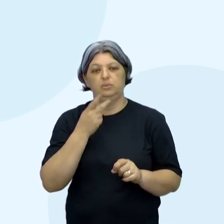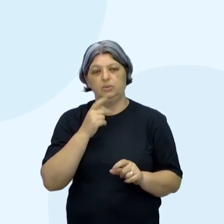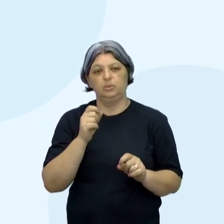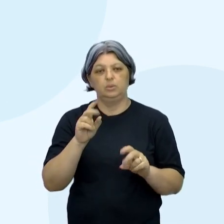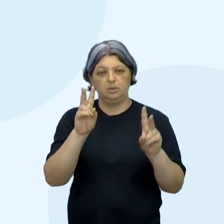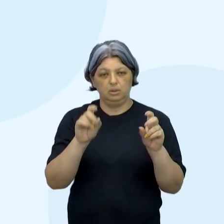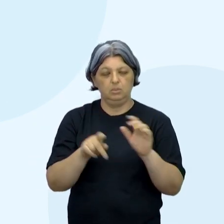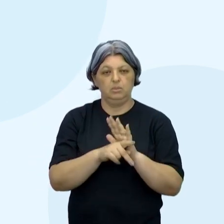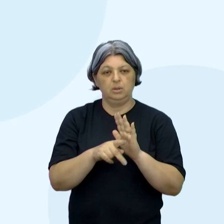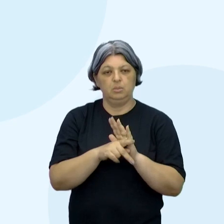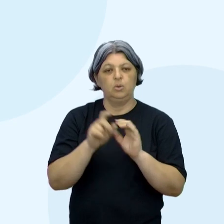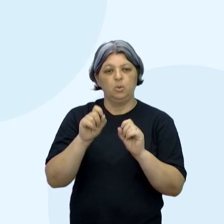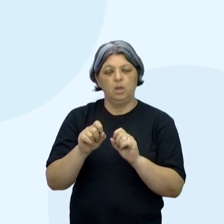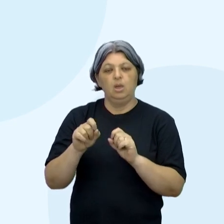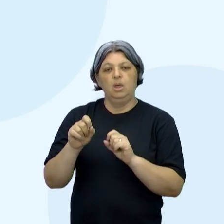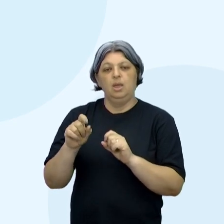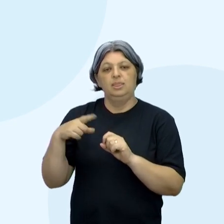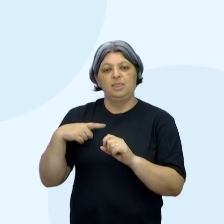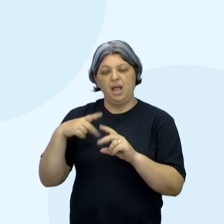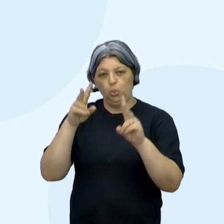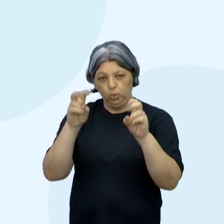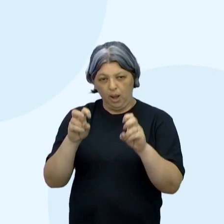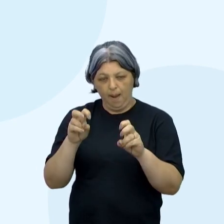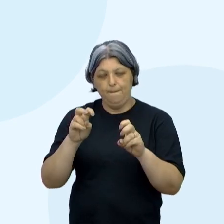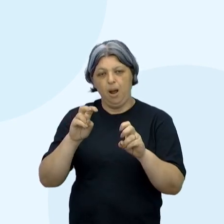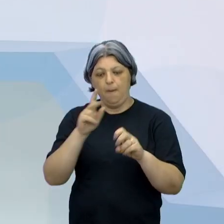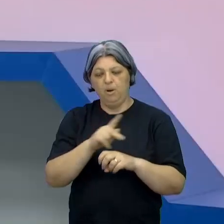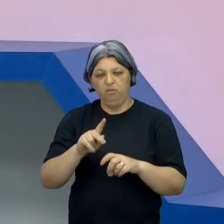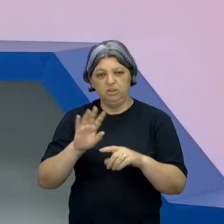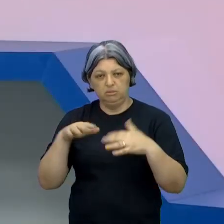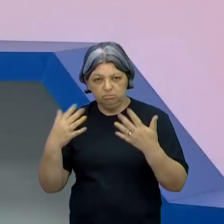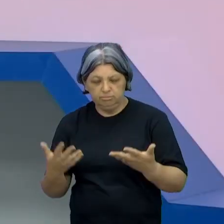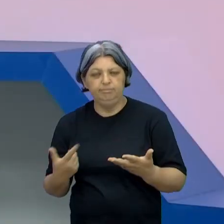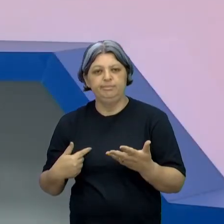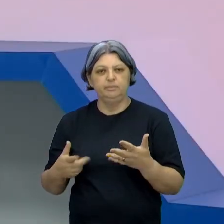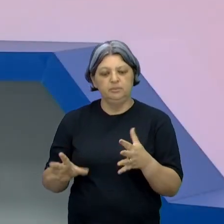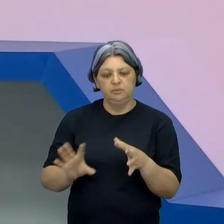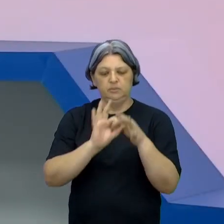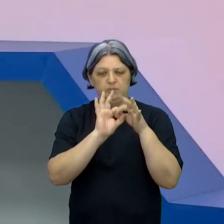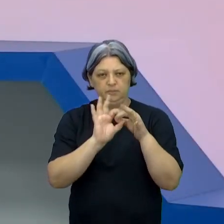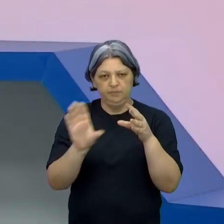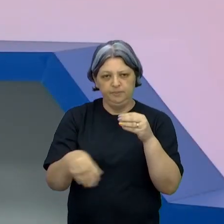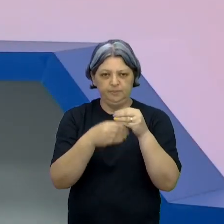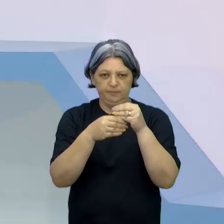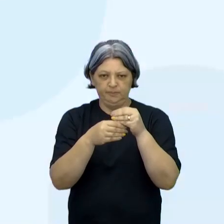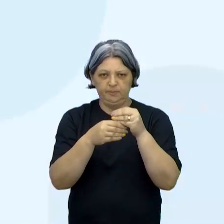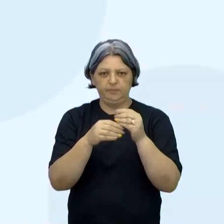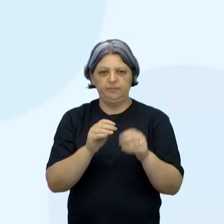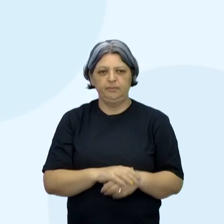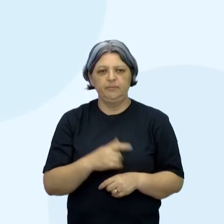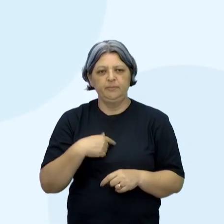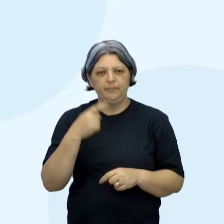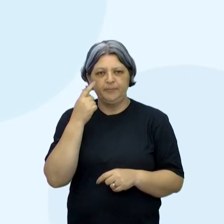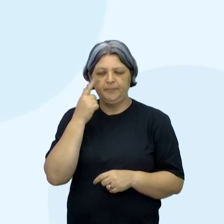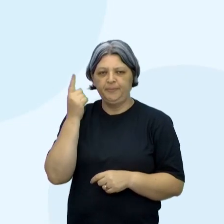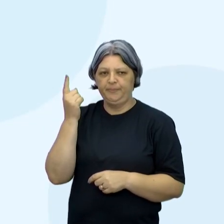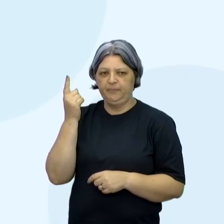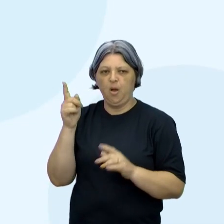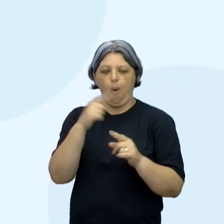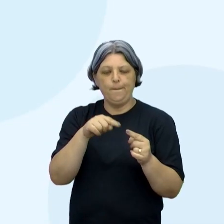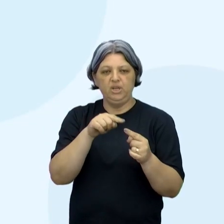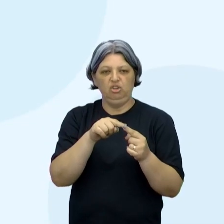o componente do professor Josélio trouxe, eu já consegui trazê-lo para o nosso. E aí, ó, isso que vai aparecer agora no slide é o objeto